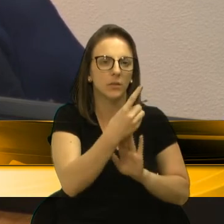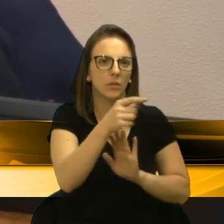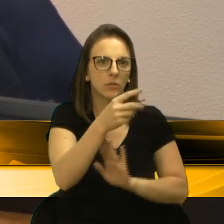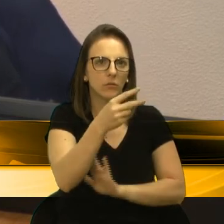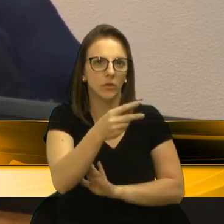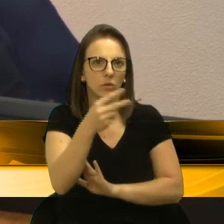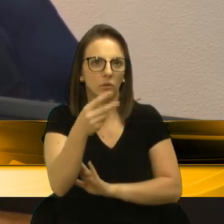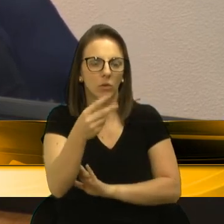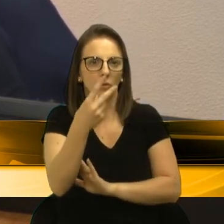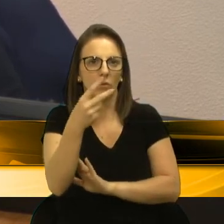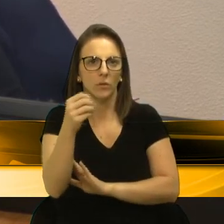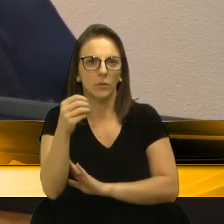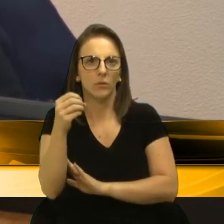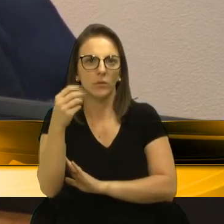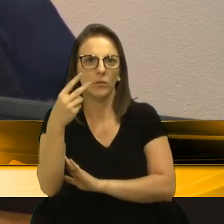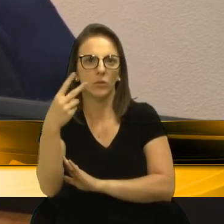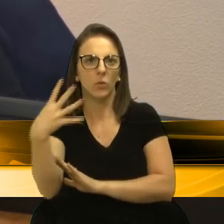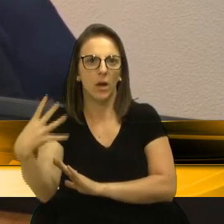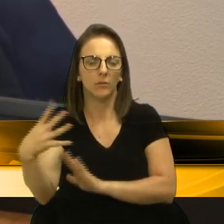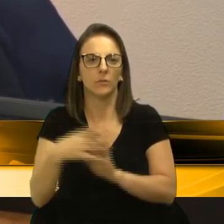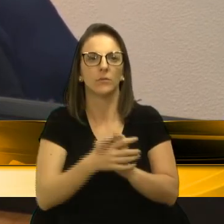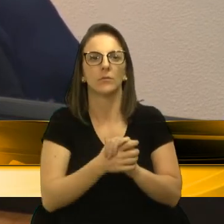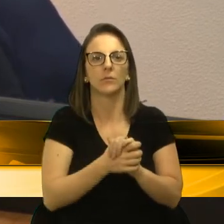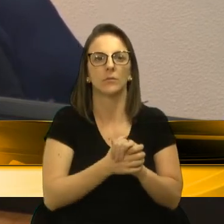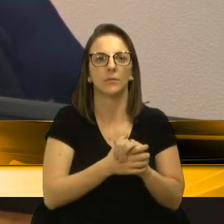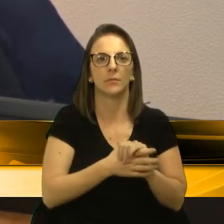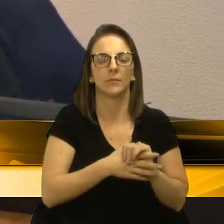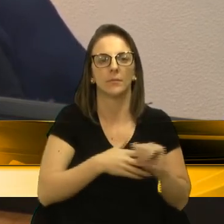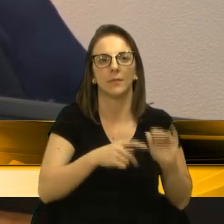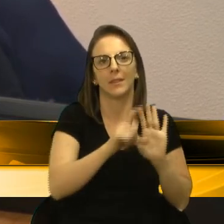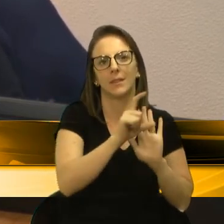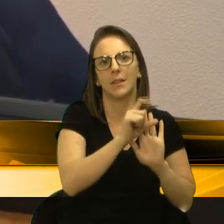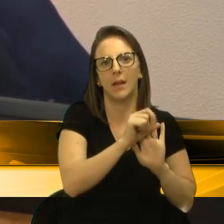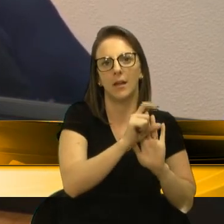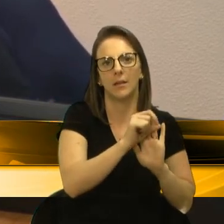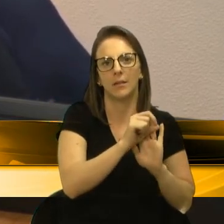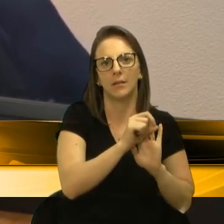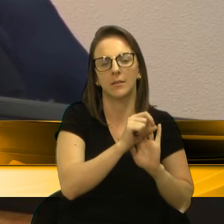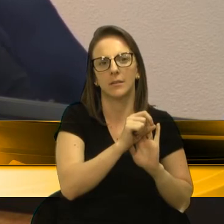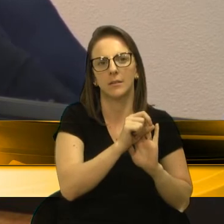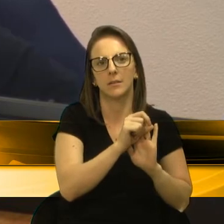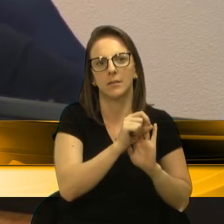2004. Seção 10. Das atividades que exigem licença ambiental. Artigo 40.